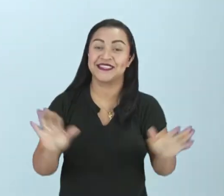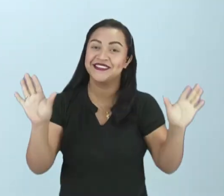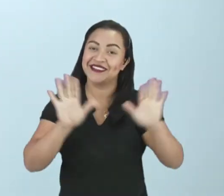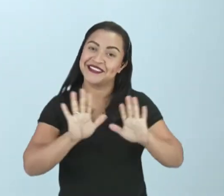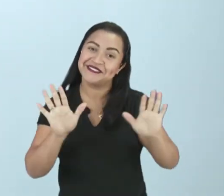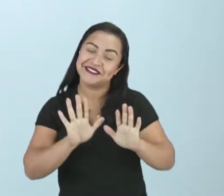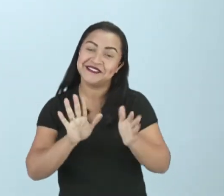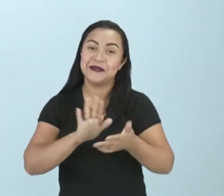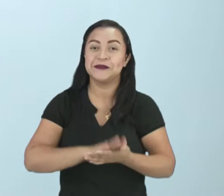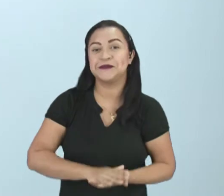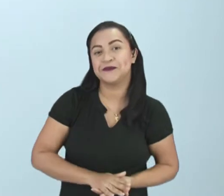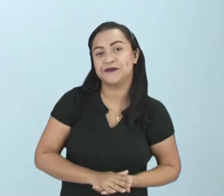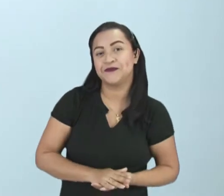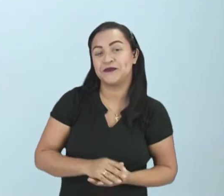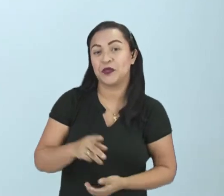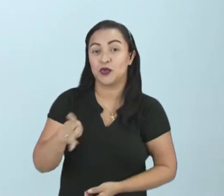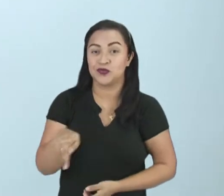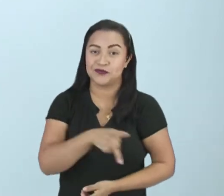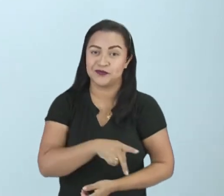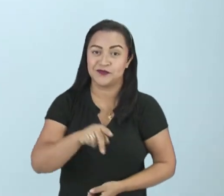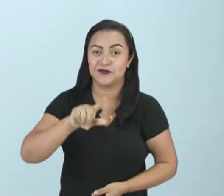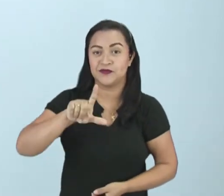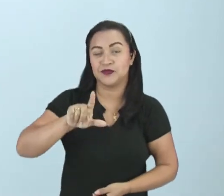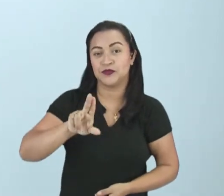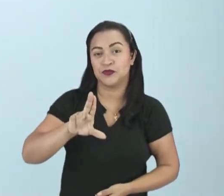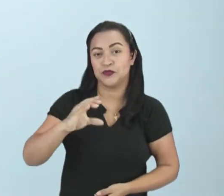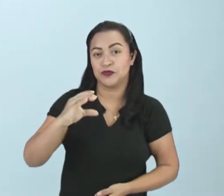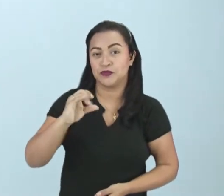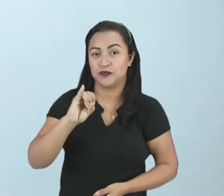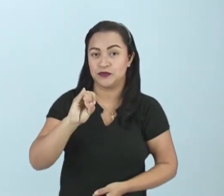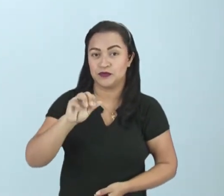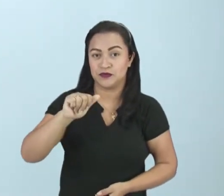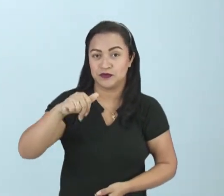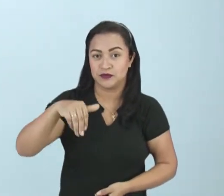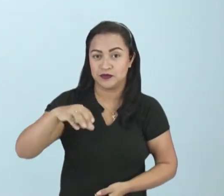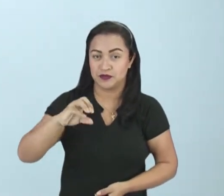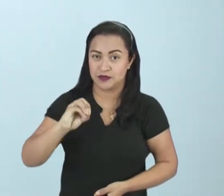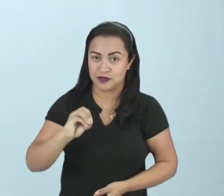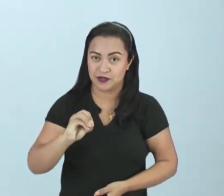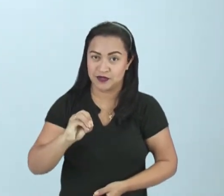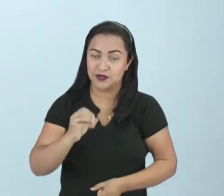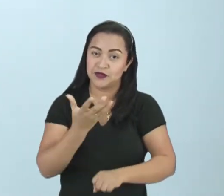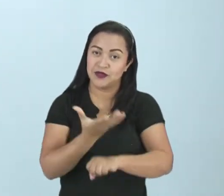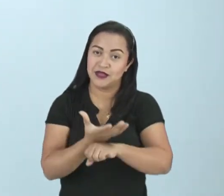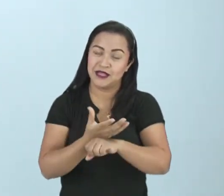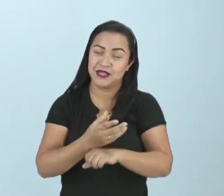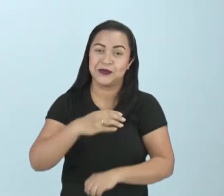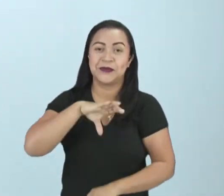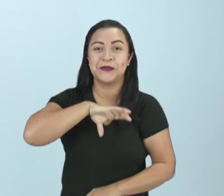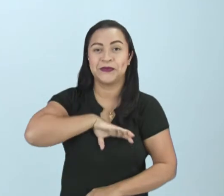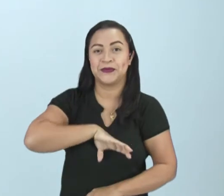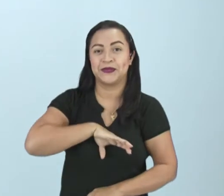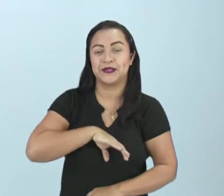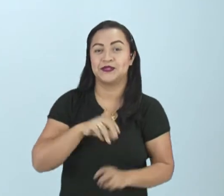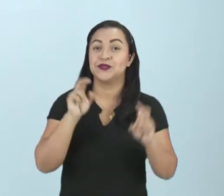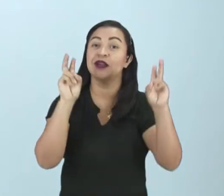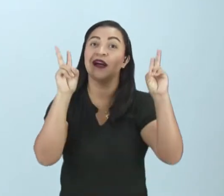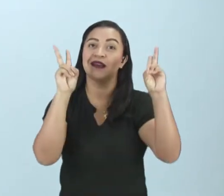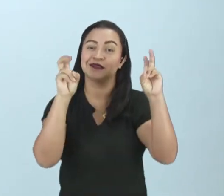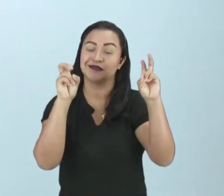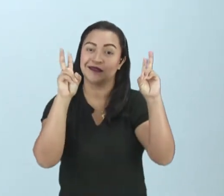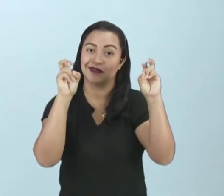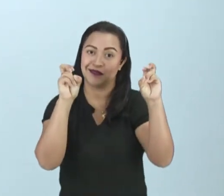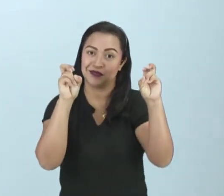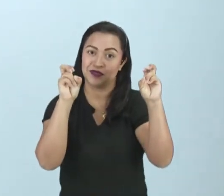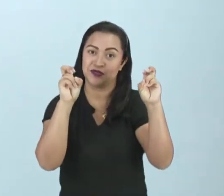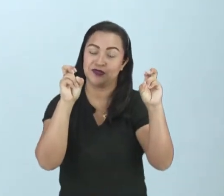Olá pessoal, eu sou o professor Luciano, componente de língua portuguesa, e hoje nós vamos falar um pouco sobre o gênero textual